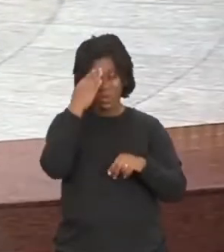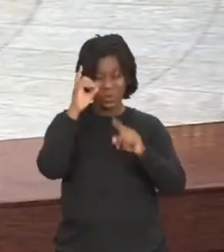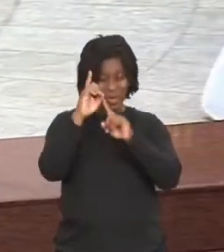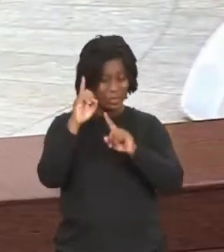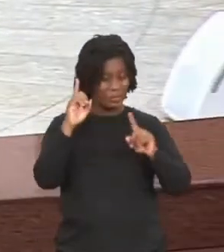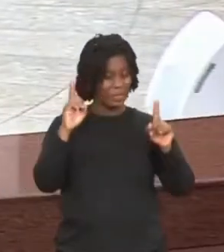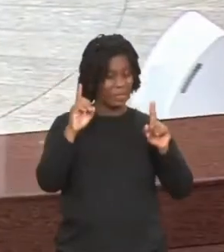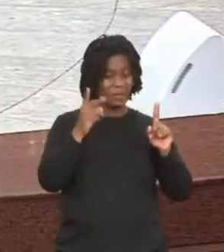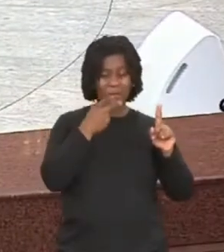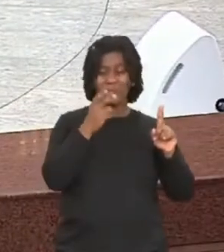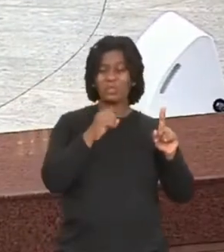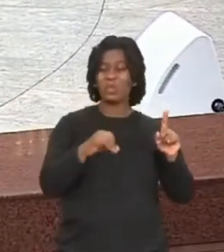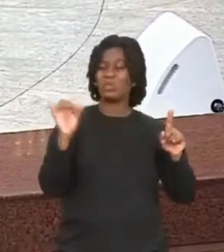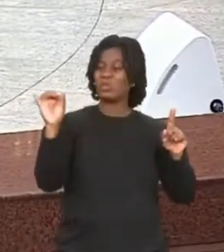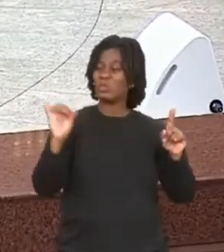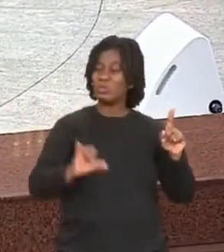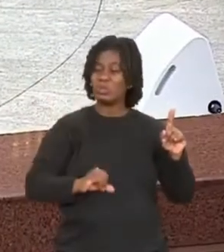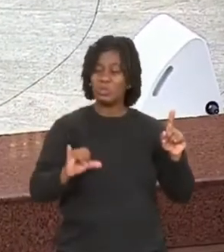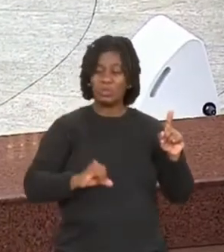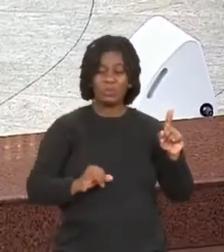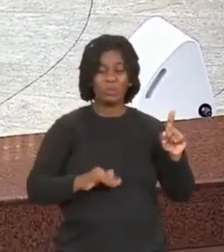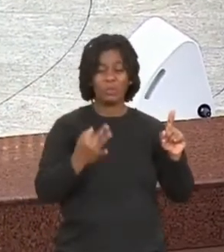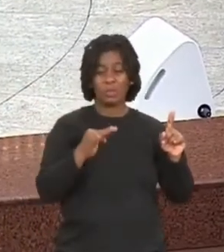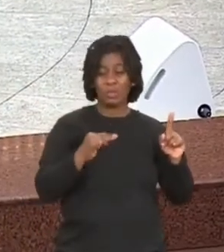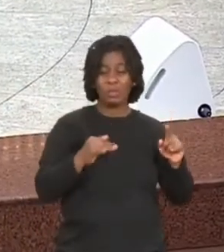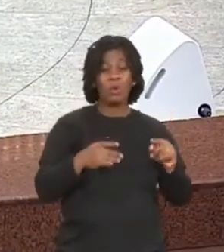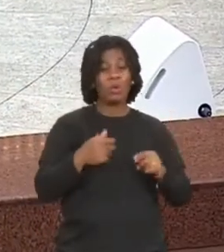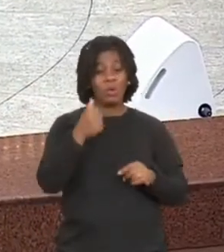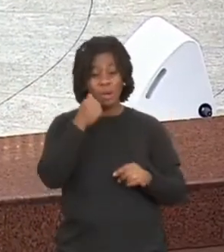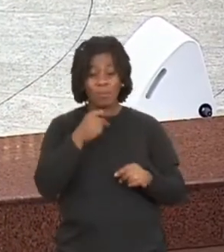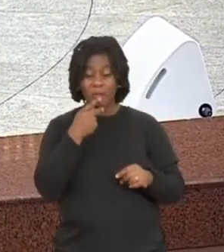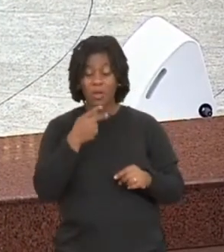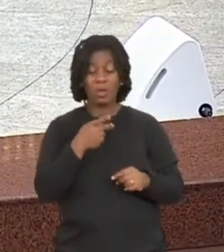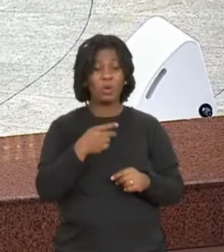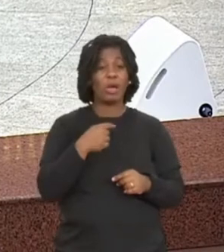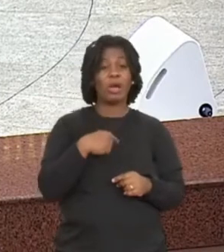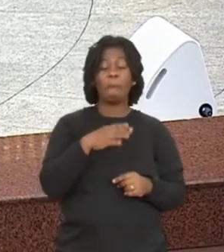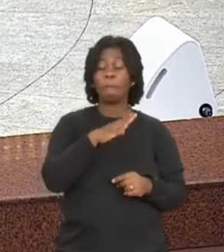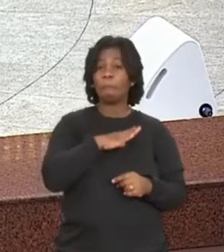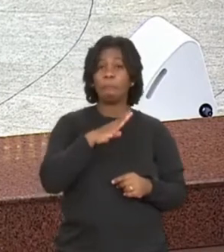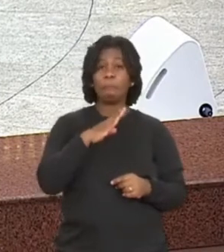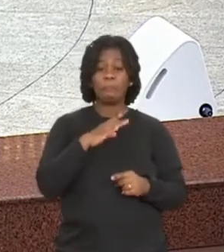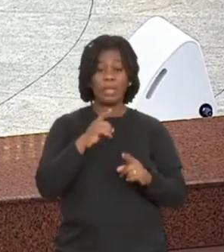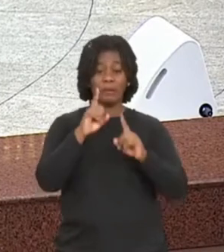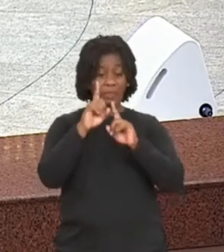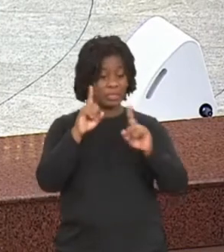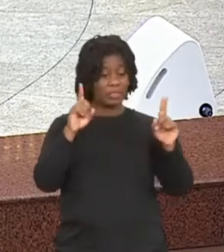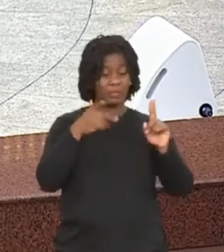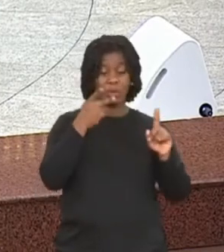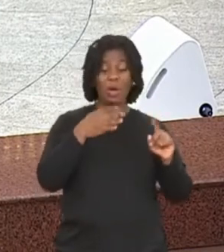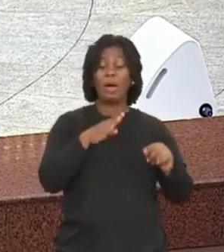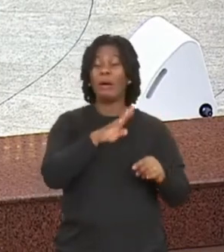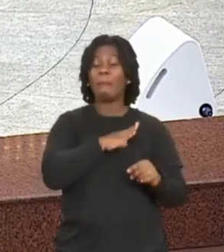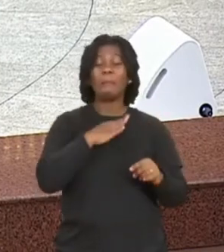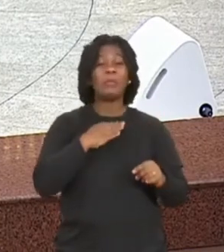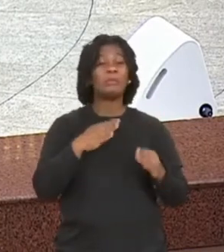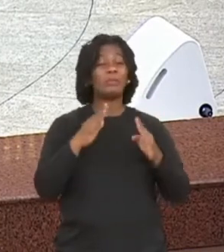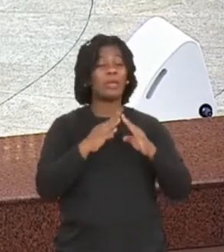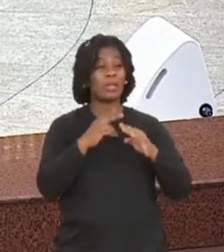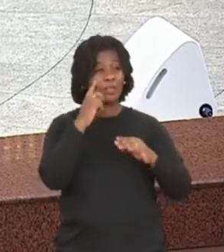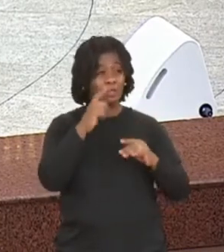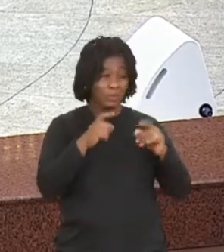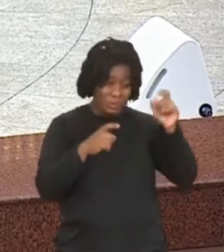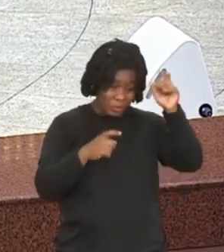Igual a mulher falou: bispo, eu estou vendo o diabo lá em casa. Bispo, eu não durmo. Bispo, eu não tenho paz. E eu sei que Deus é